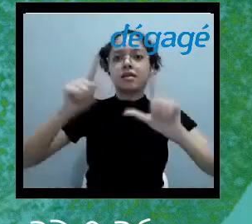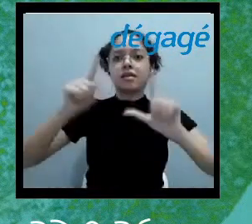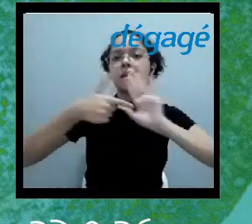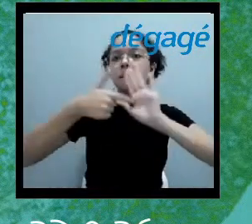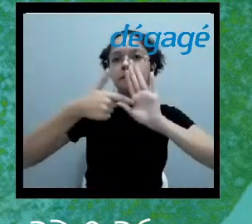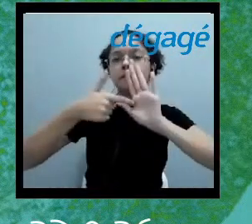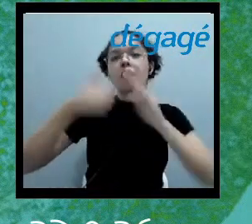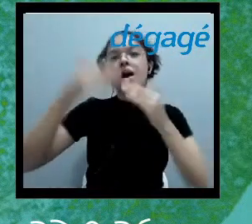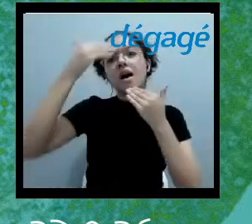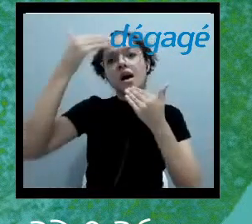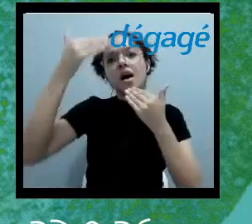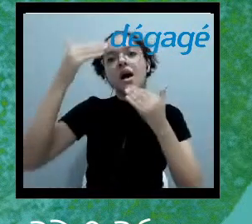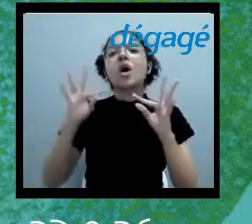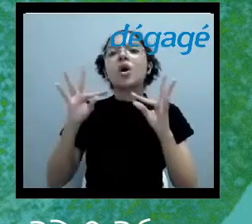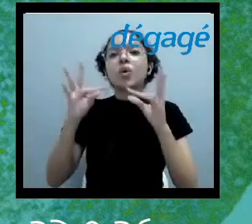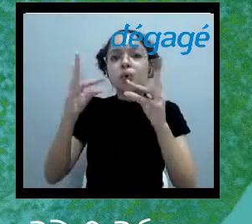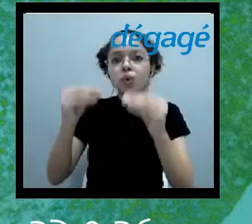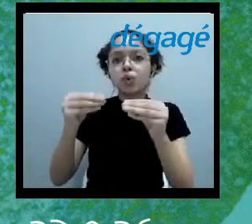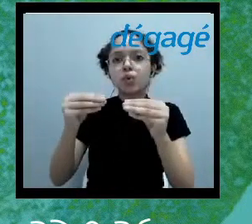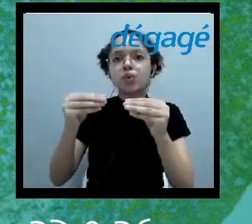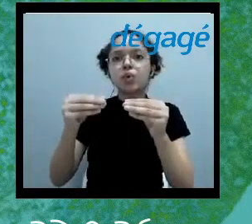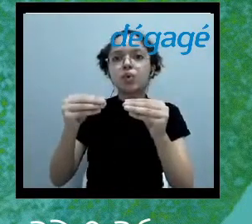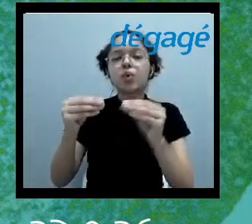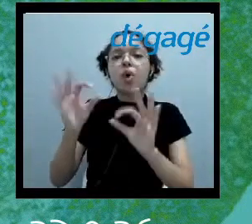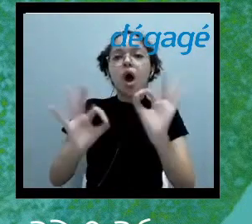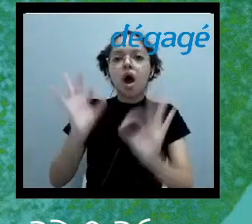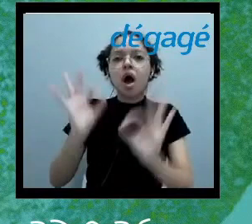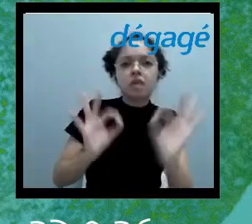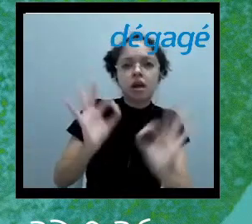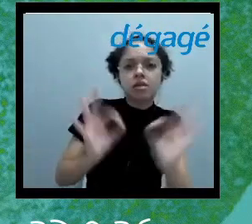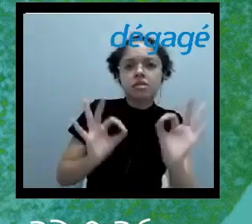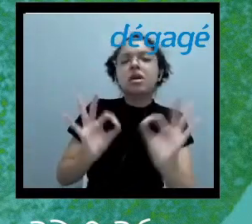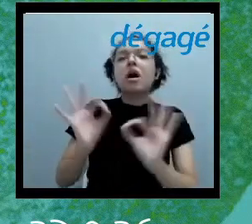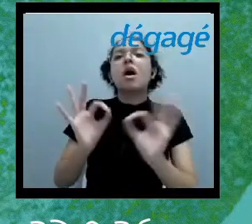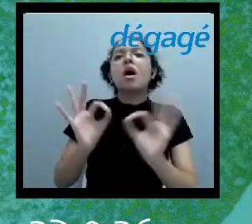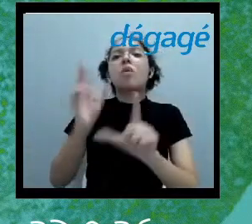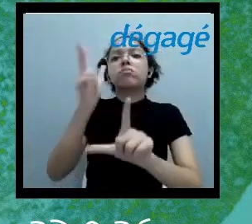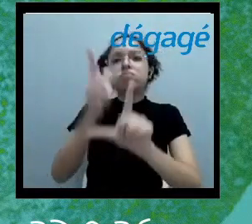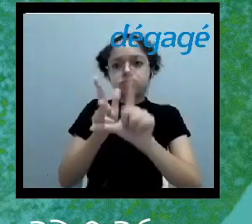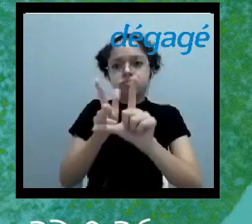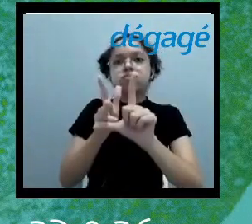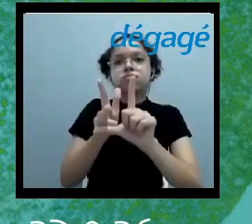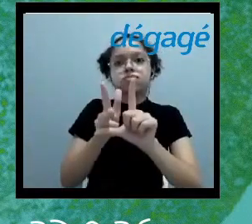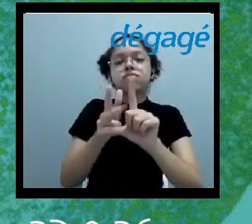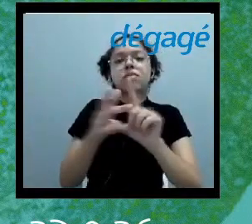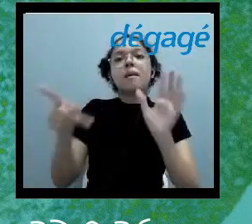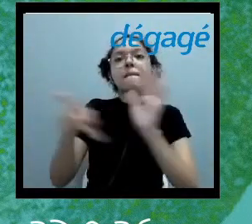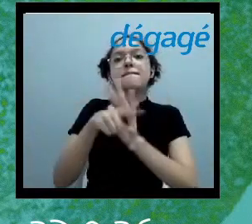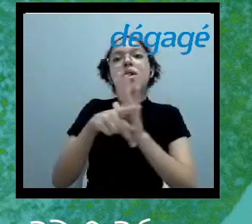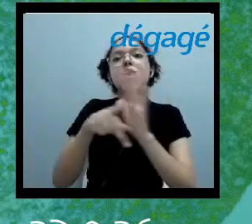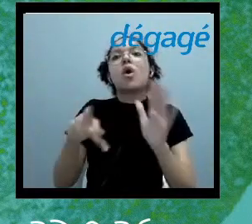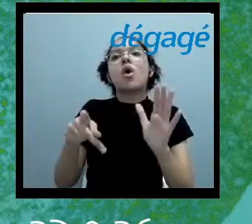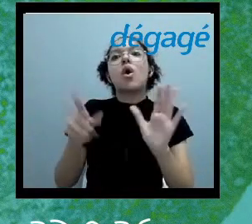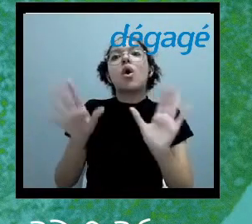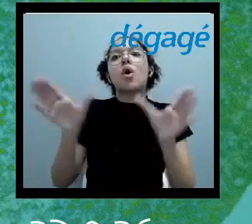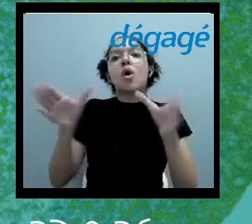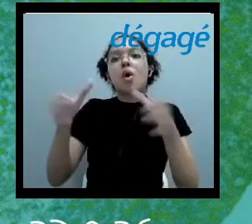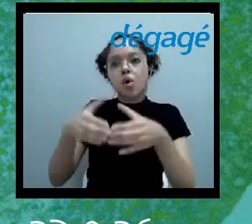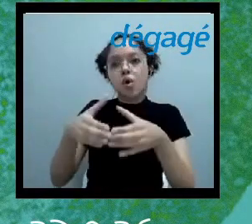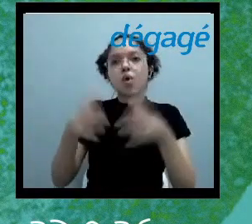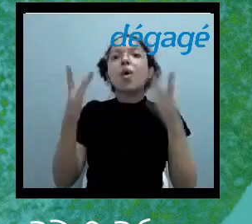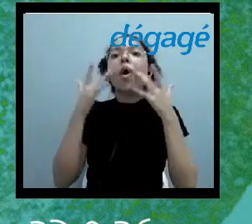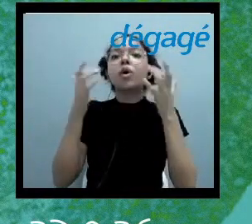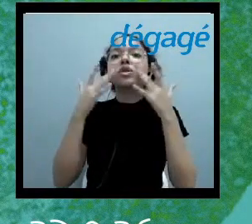que atuaram nos bastidores deste seminário, que é uma realização da Associação Educativa Cultural Teatro da Boca